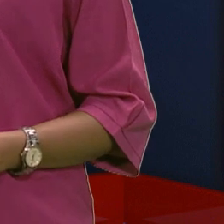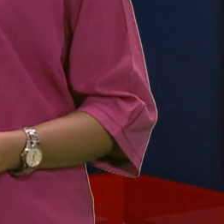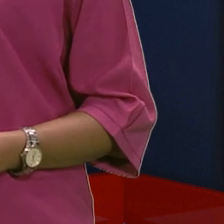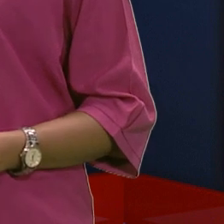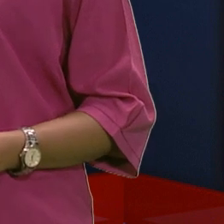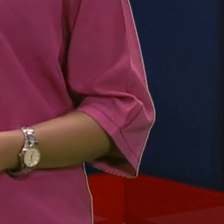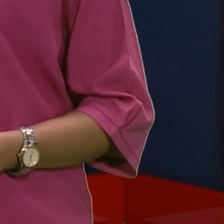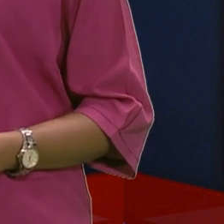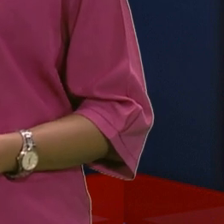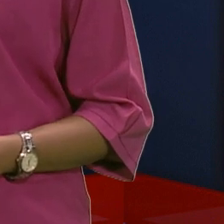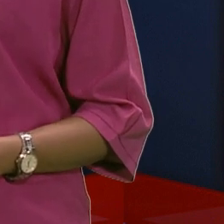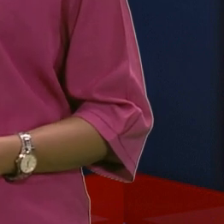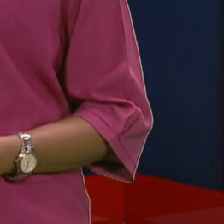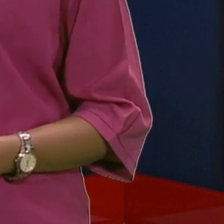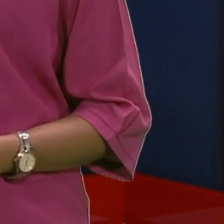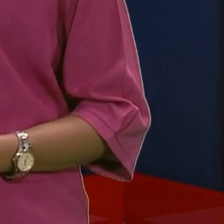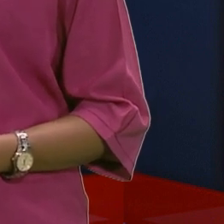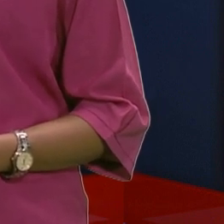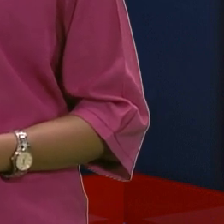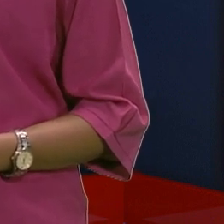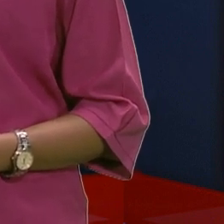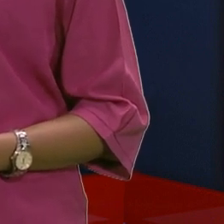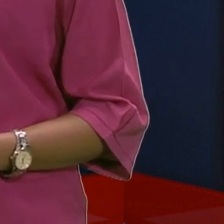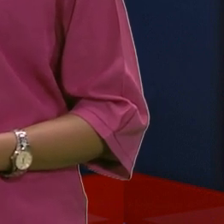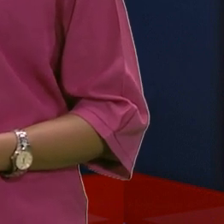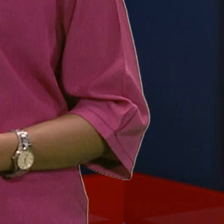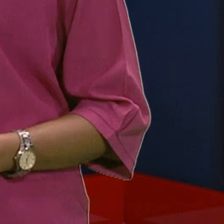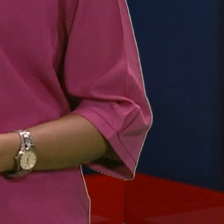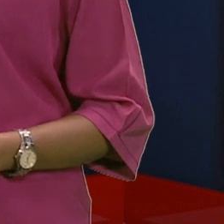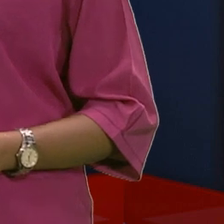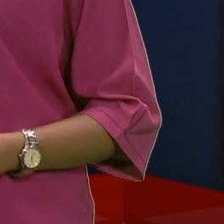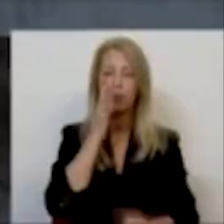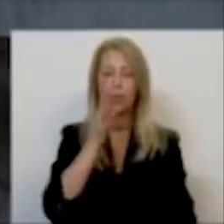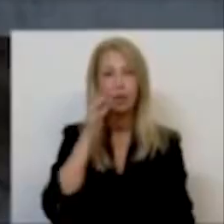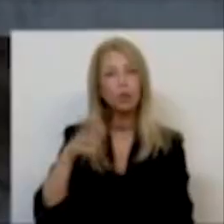a responsabilidade pela exploração e pela escravatura no período colonial.